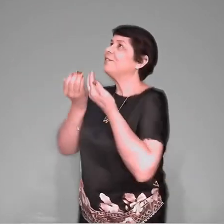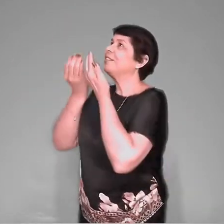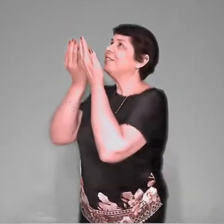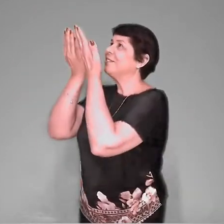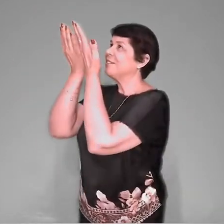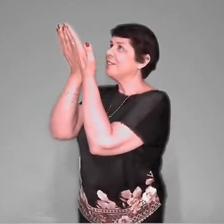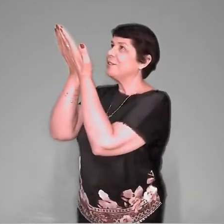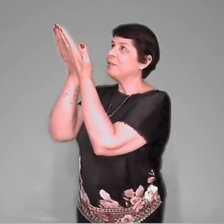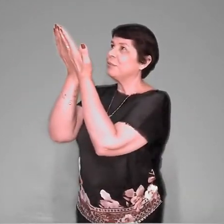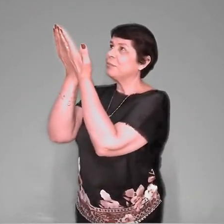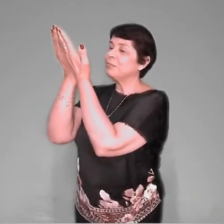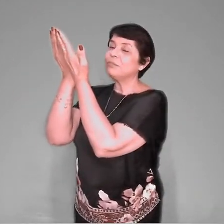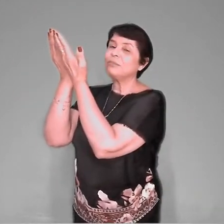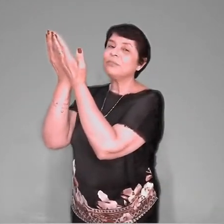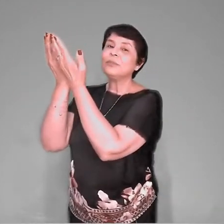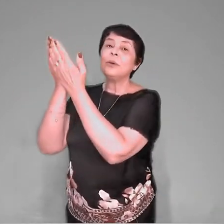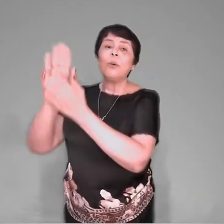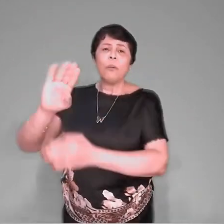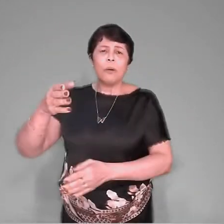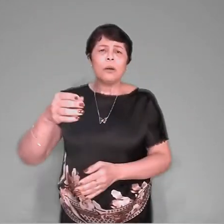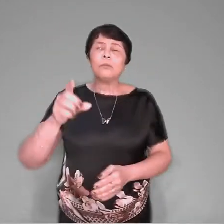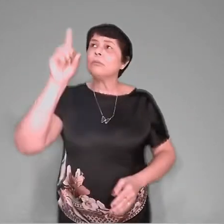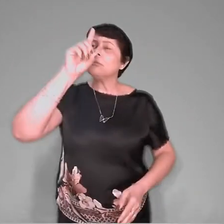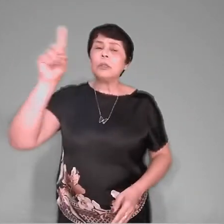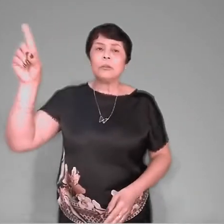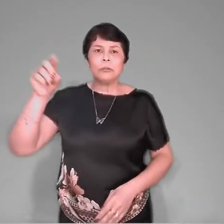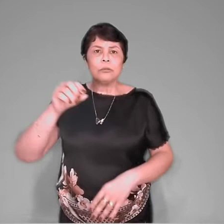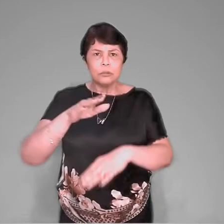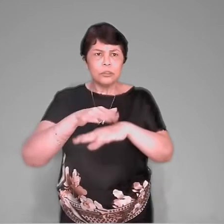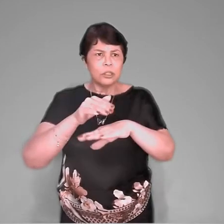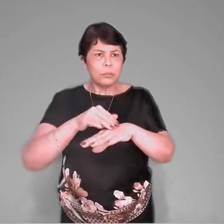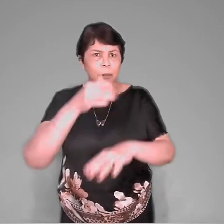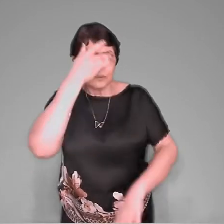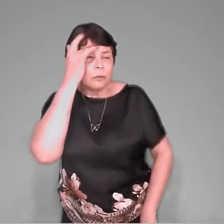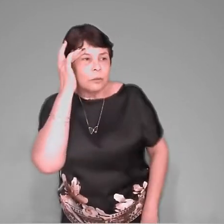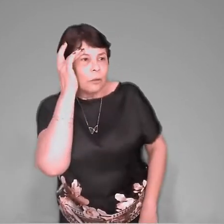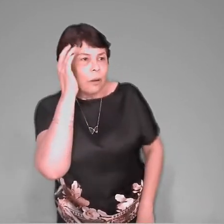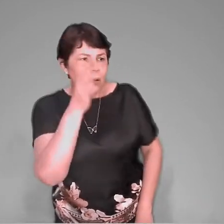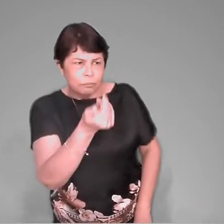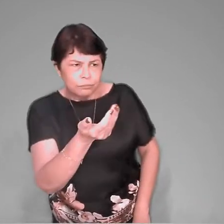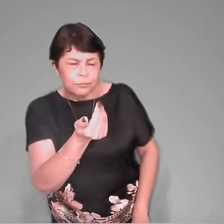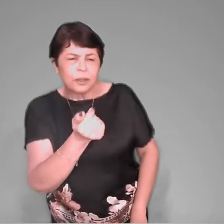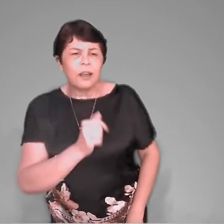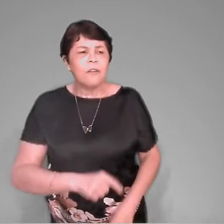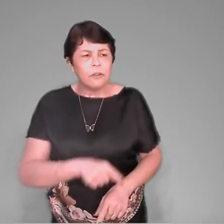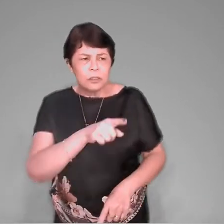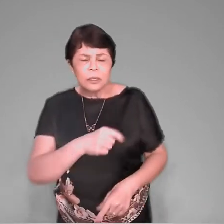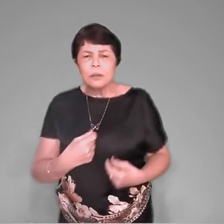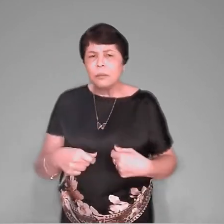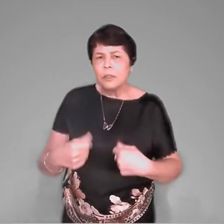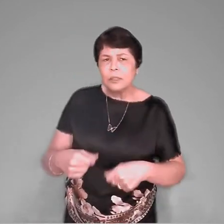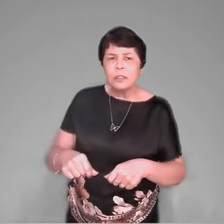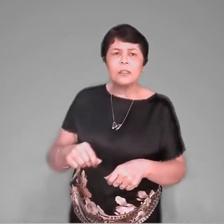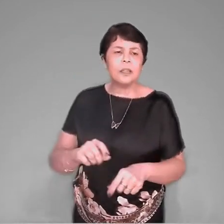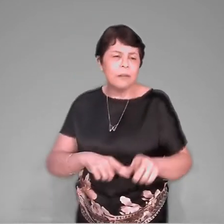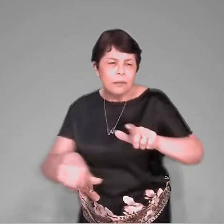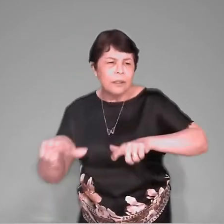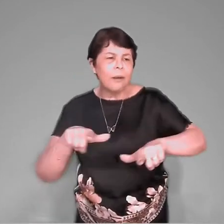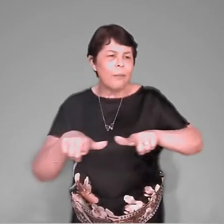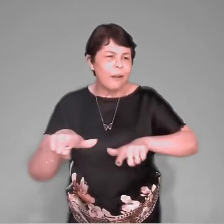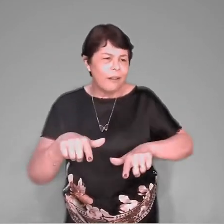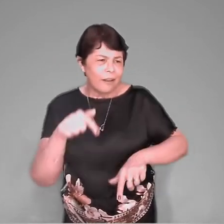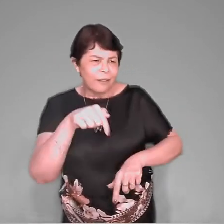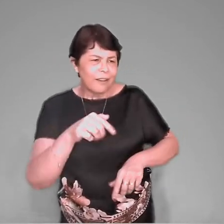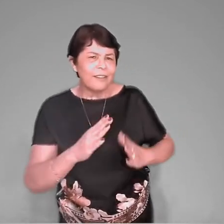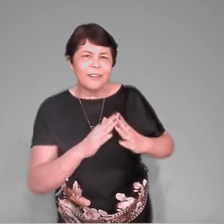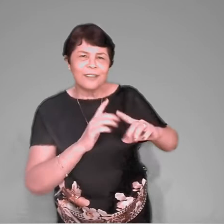Senhor. Quando Deus chama um eleito e o coloca dentro daquele edifício, dentro das suas funções, da hierarquia, dos seus